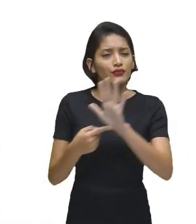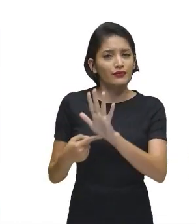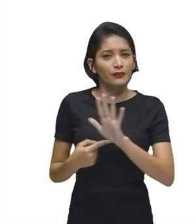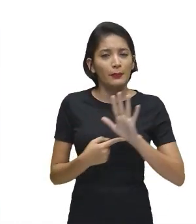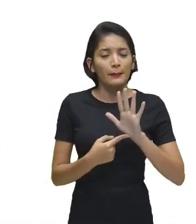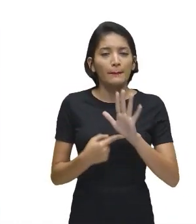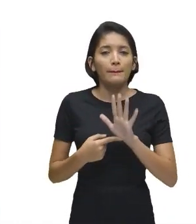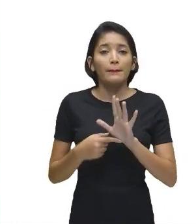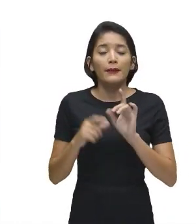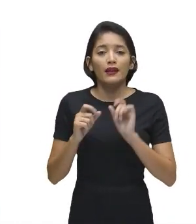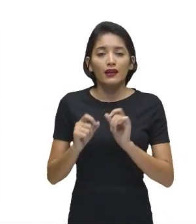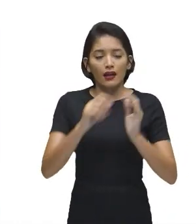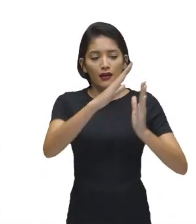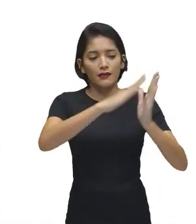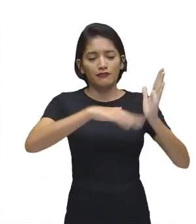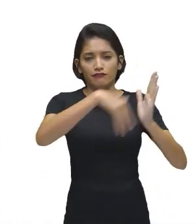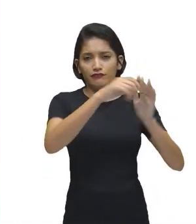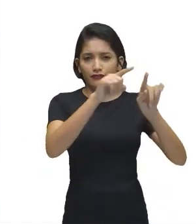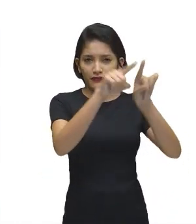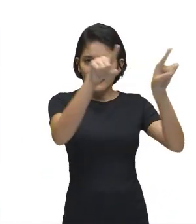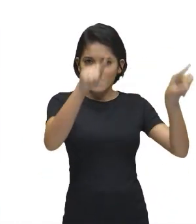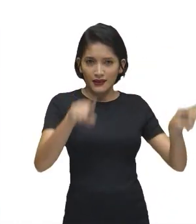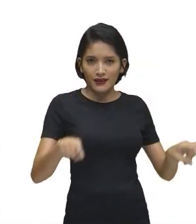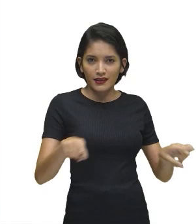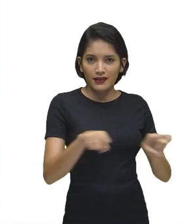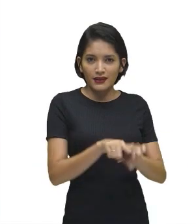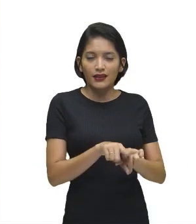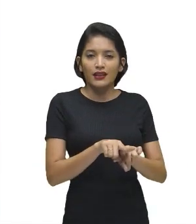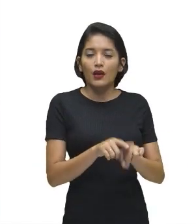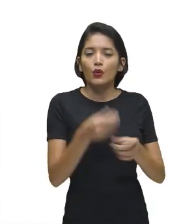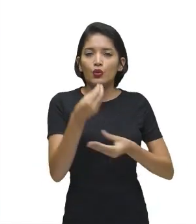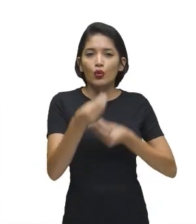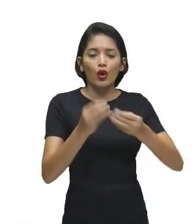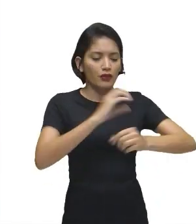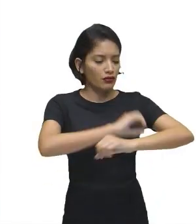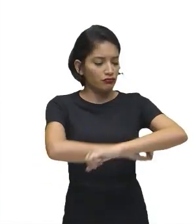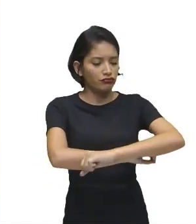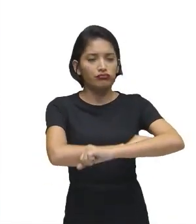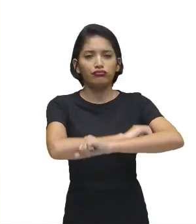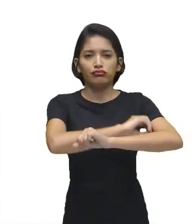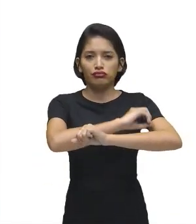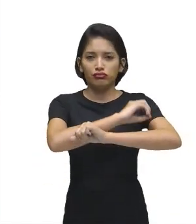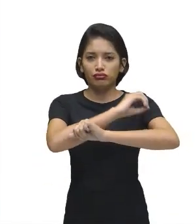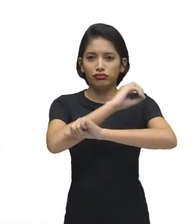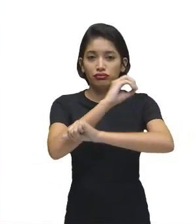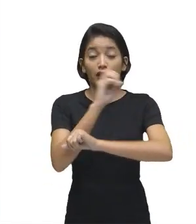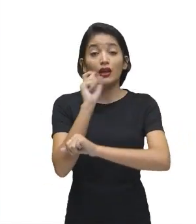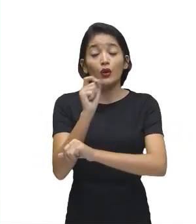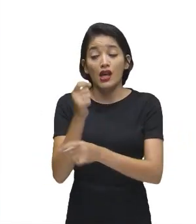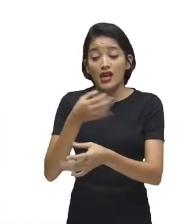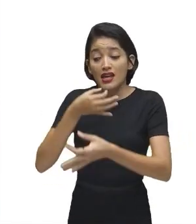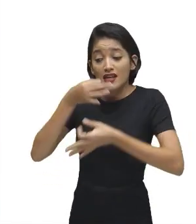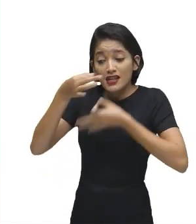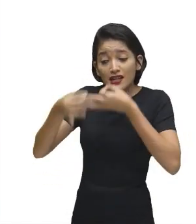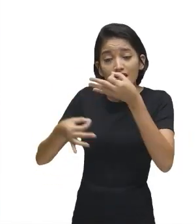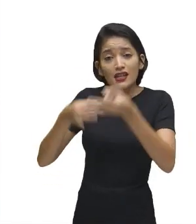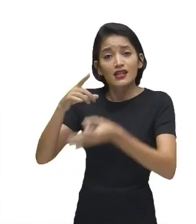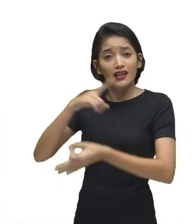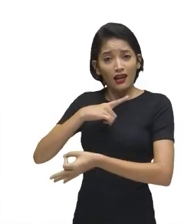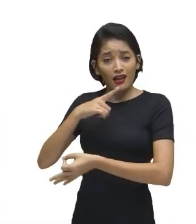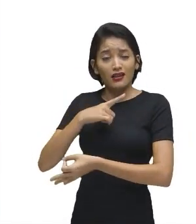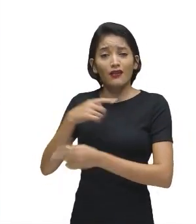né, aquela tela na impressão Nascer do Sol, que foi uma crítica que ele recebeu durante